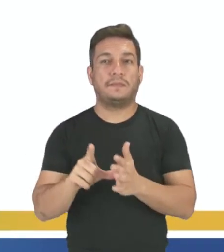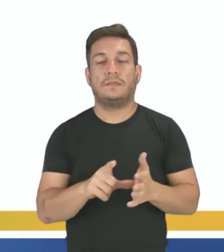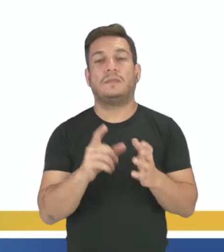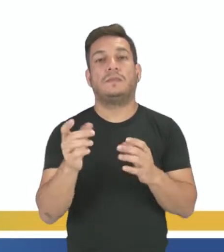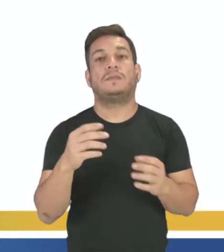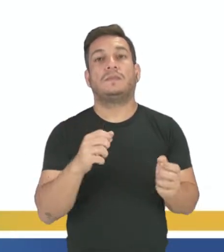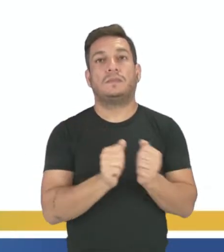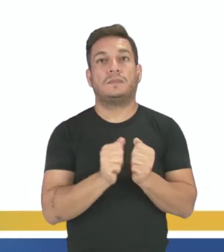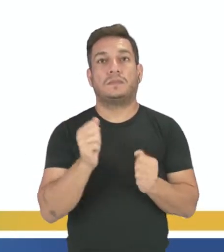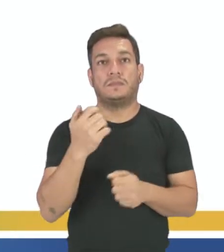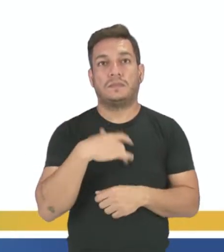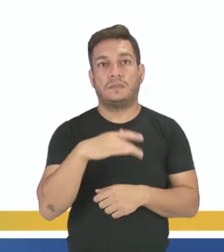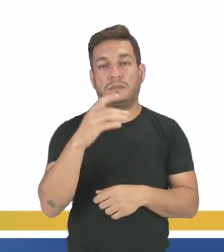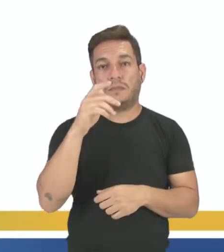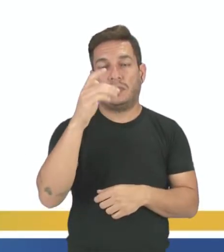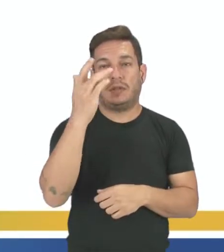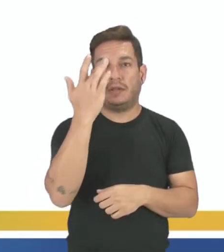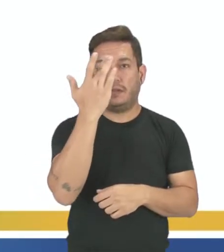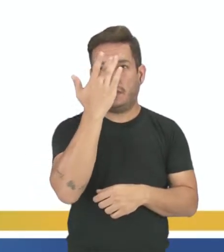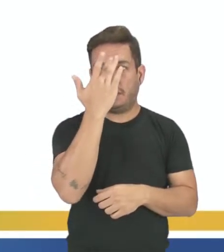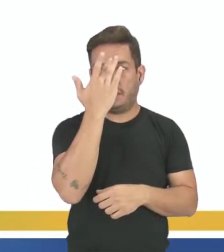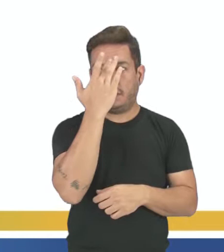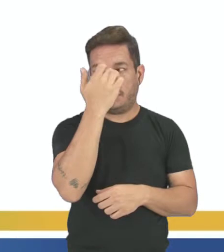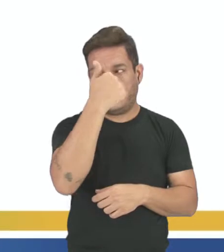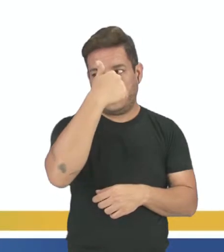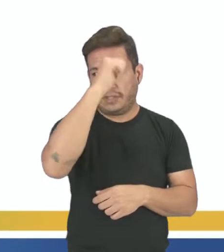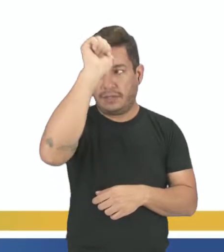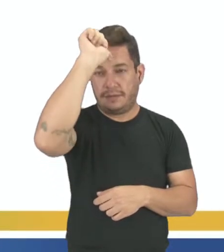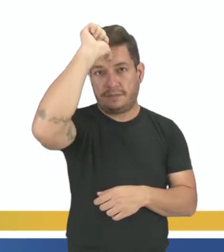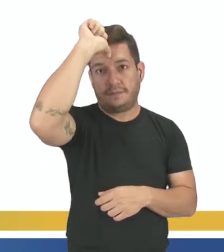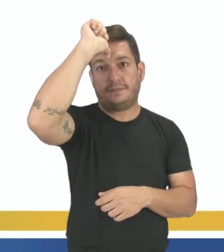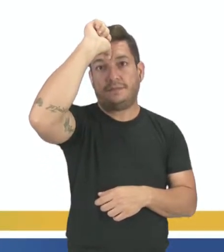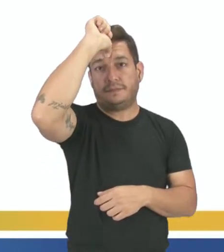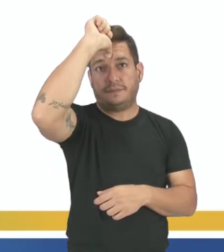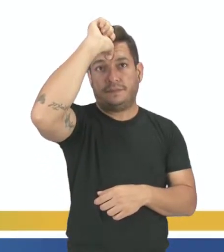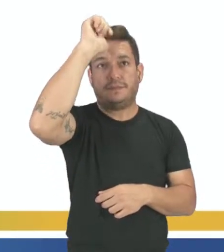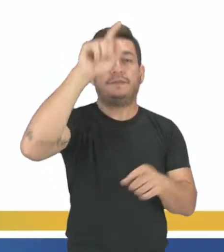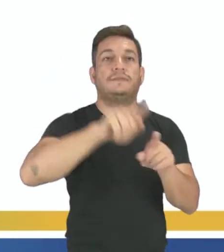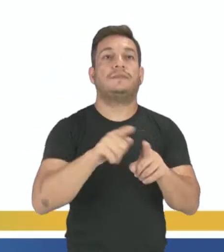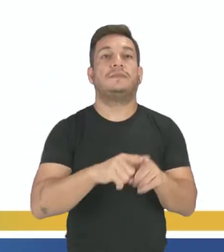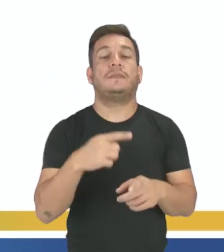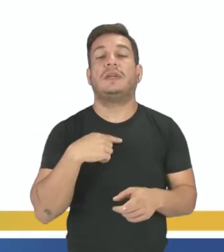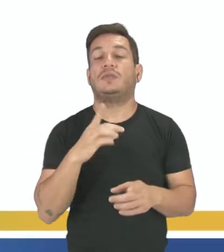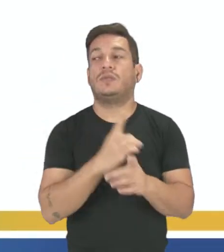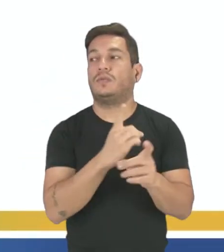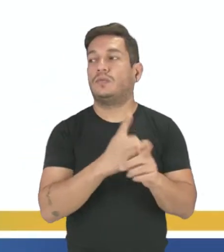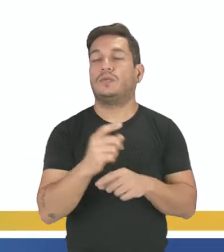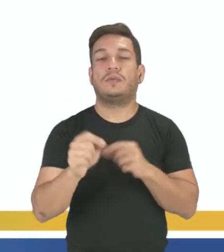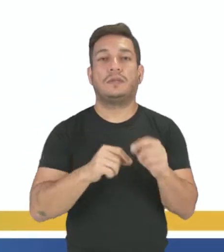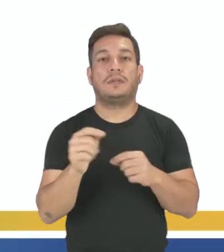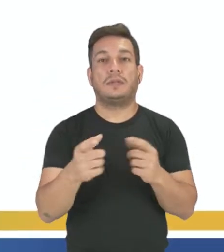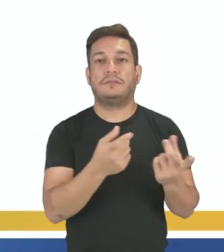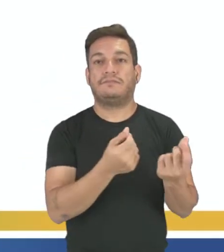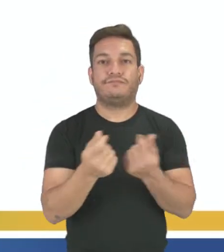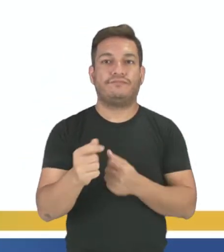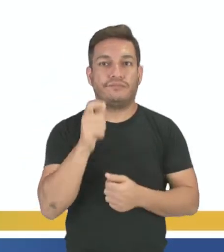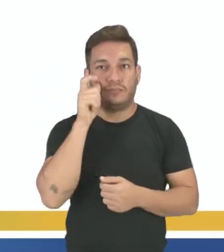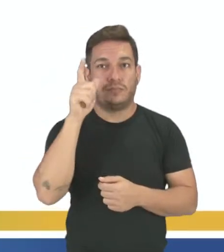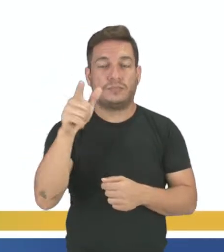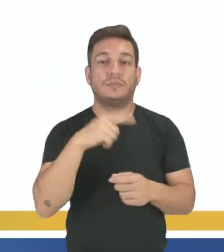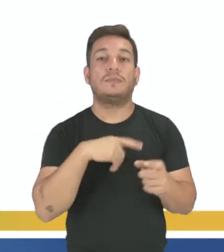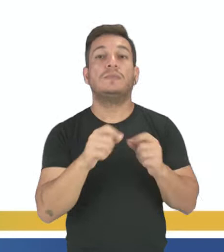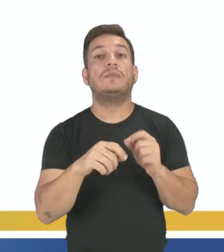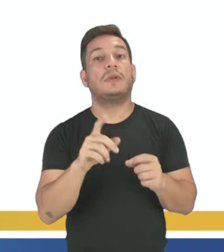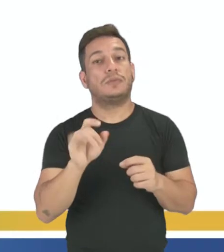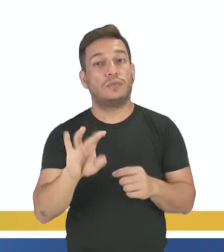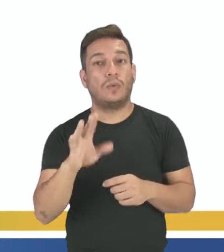Índias. Ademais, os portugueses não encontraram na área colonial de imediato produtos lucrativos, à exceção do